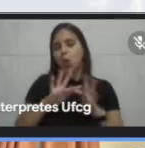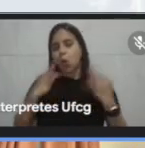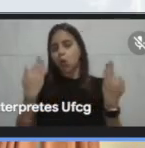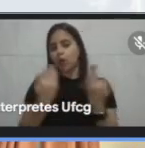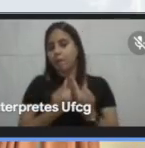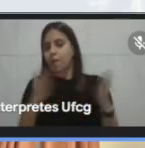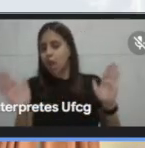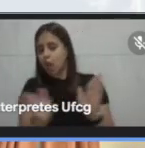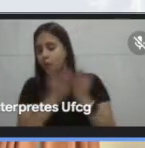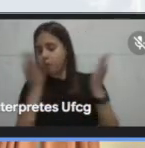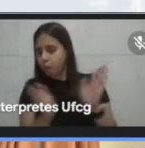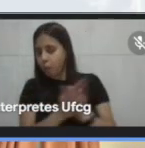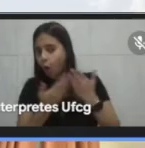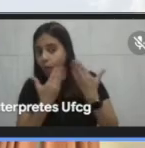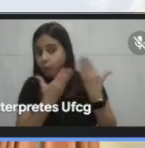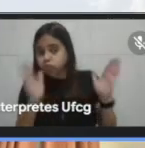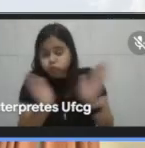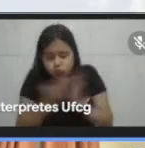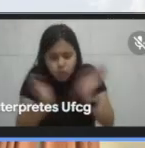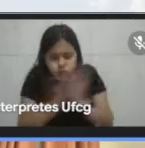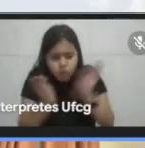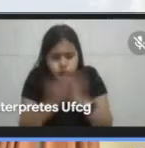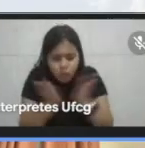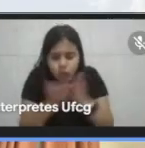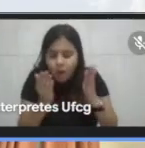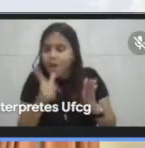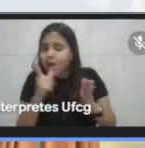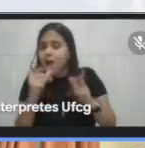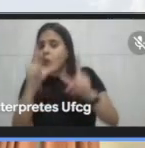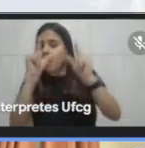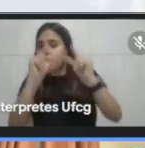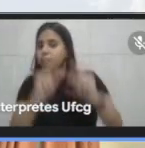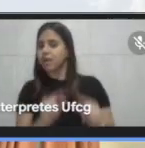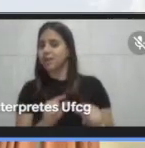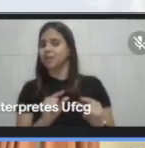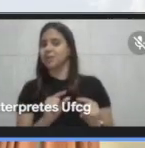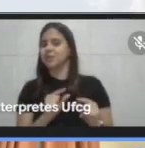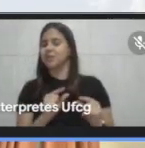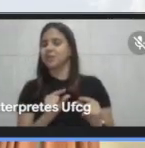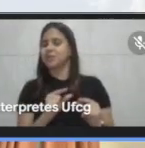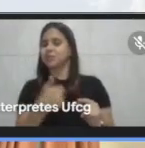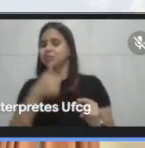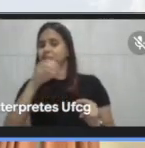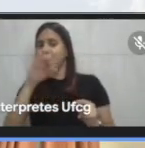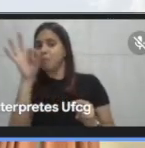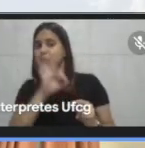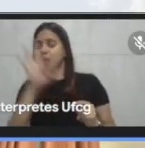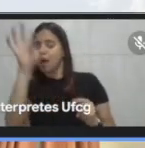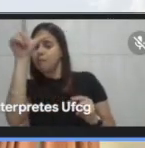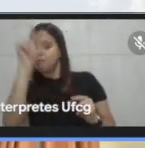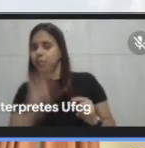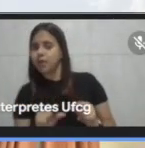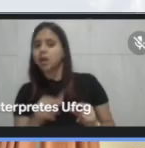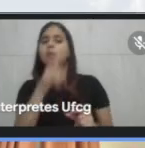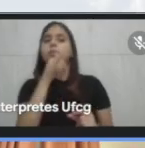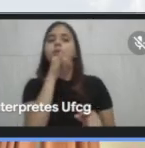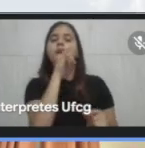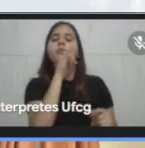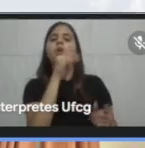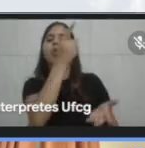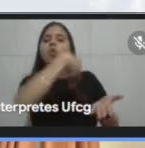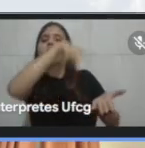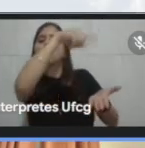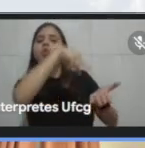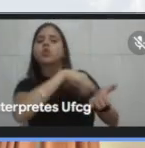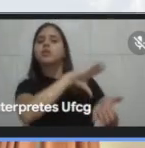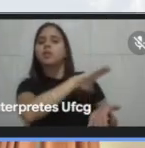vai ser o consumo de água dela. Então, isso acaba influenciando até em menos de 10% do consumo de água. E você vê que aqui no centro de Campina, são regiões